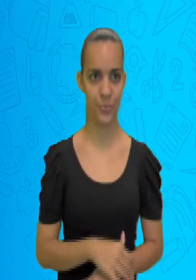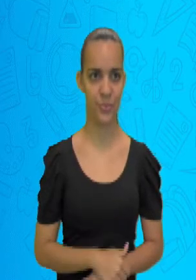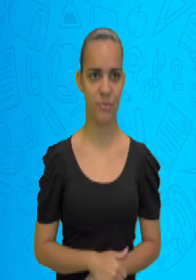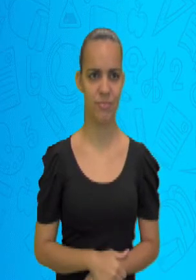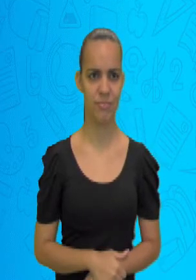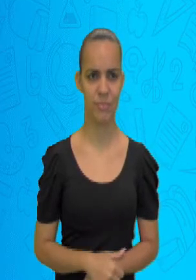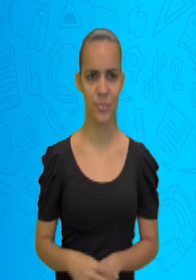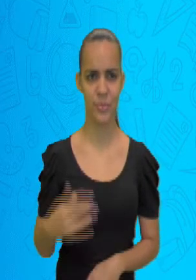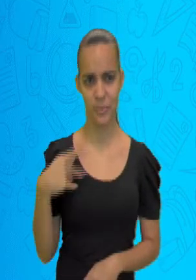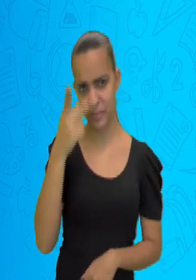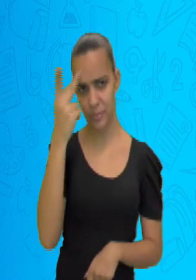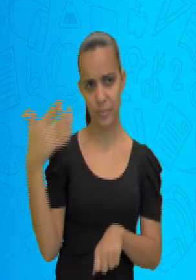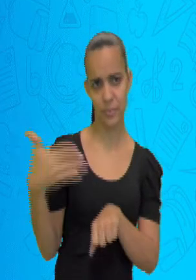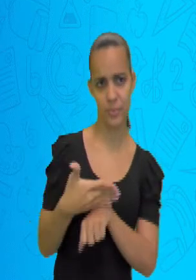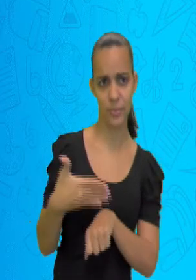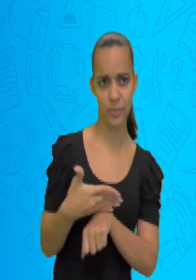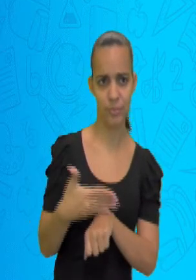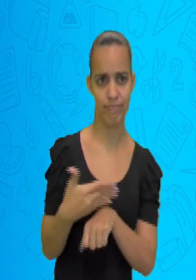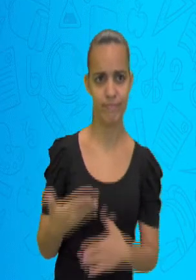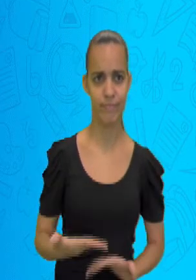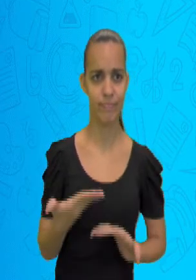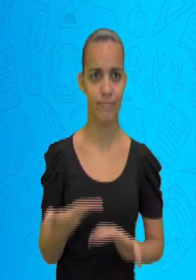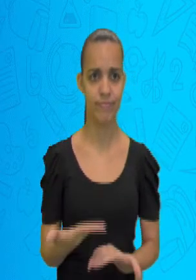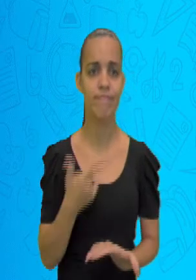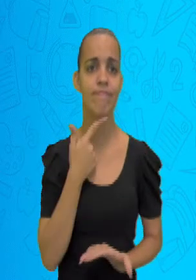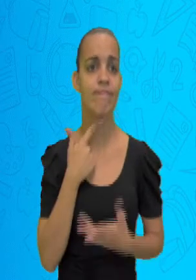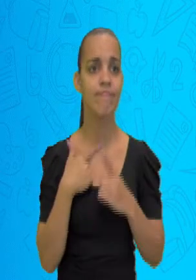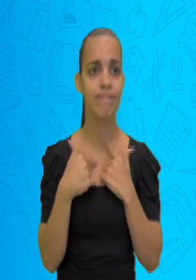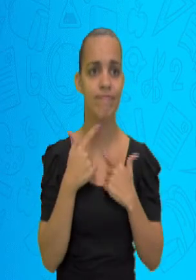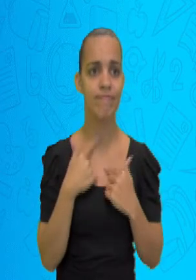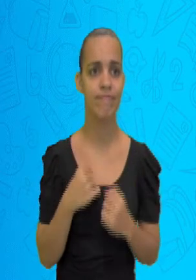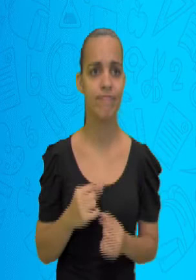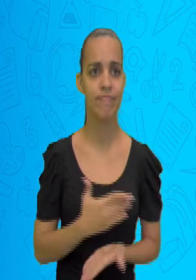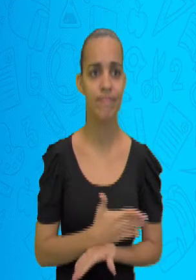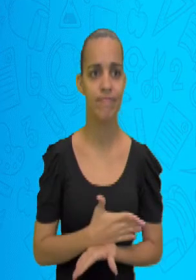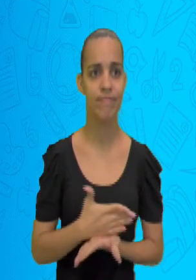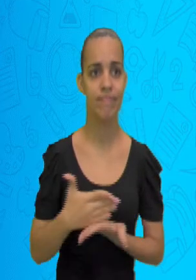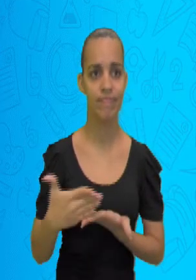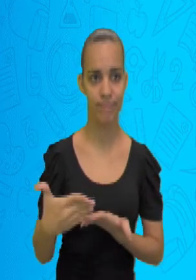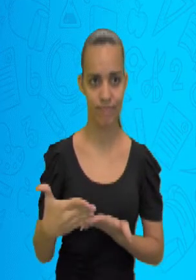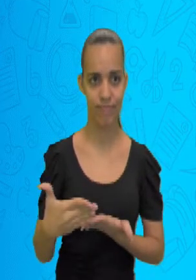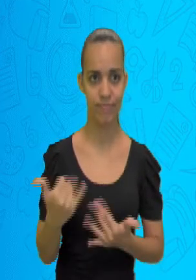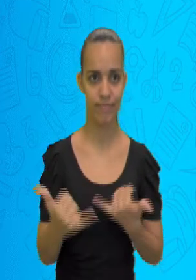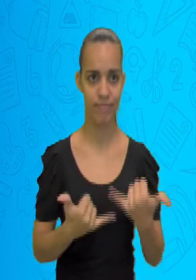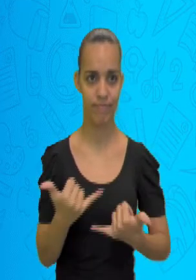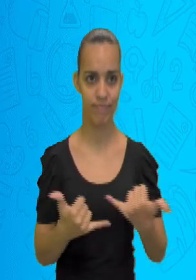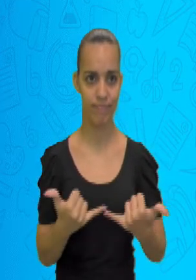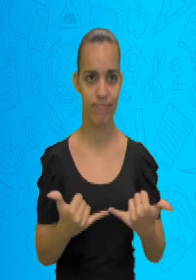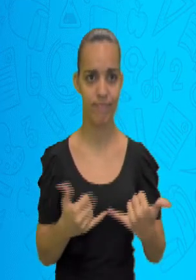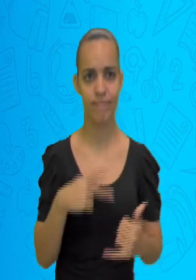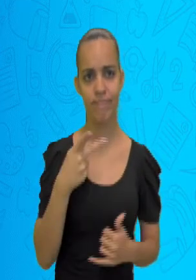Os participantes dispõem-se à vontade e um deles inicia a